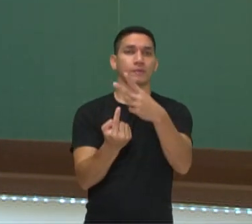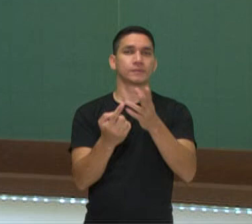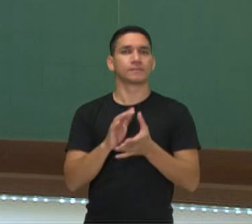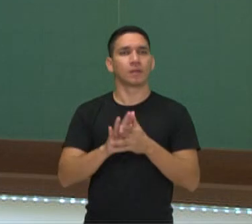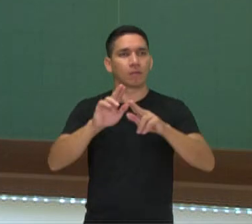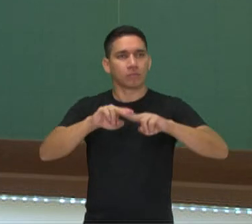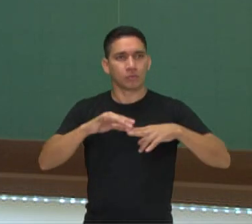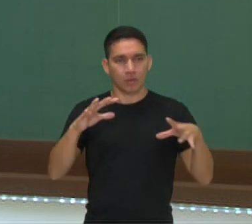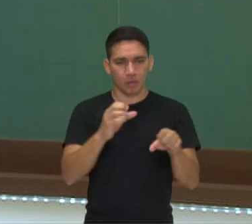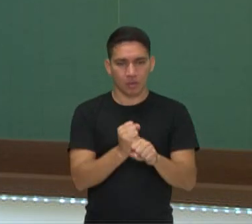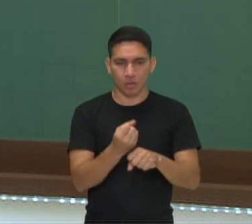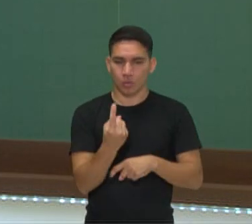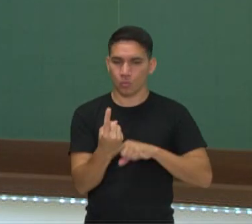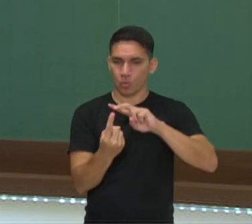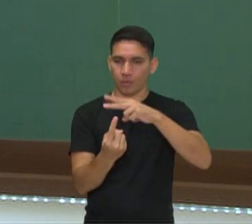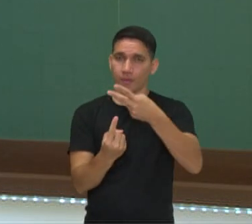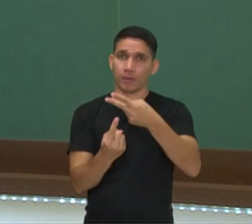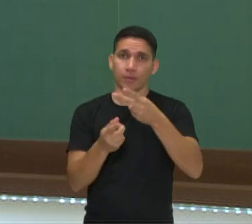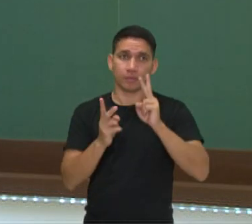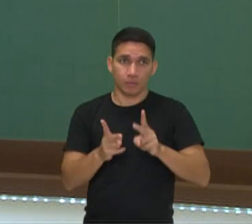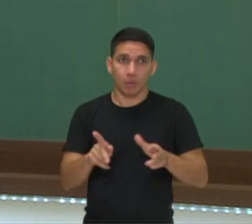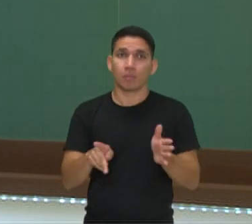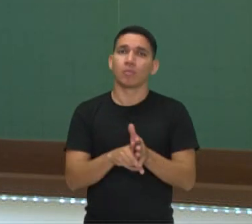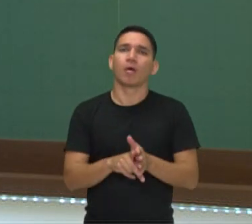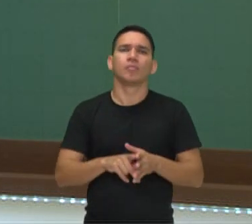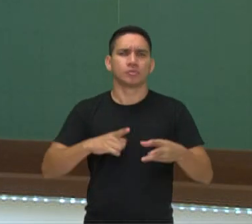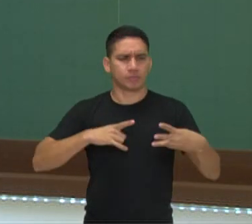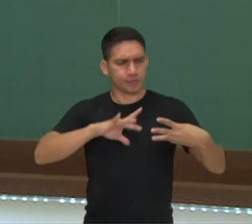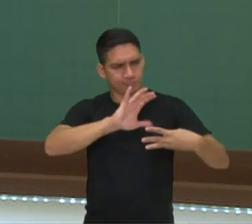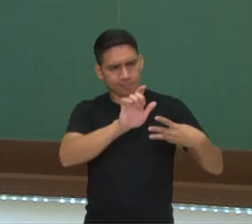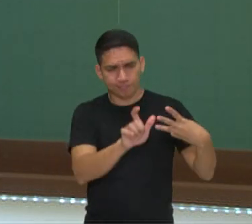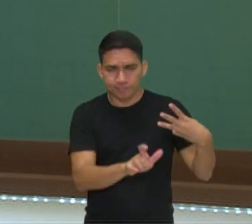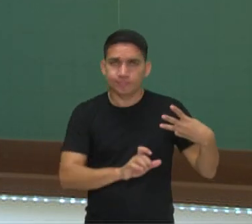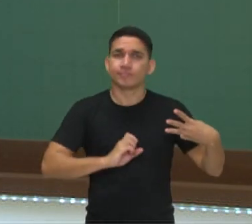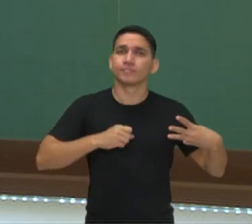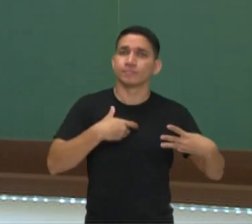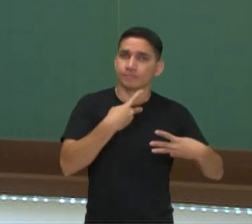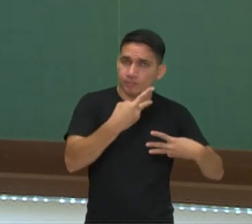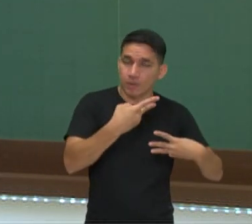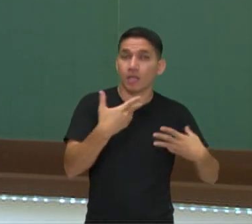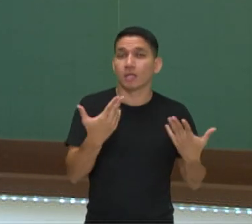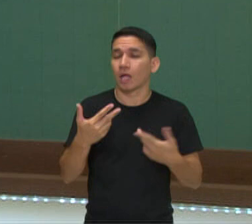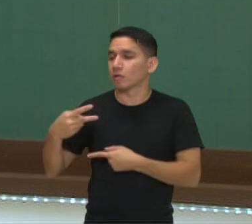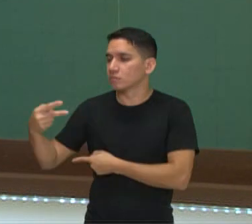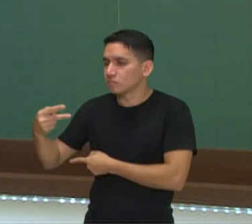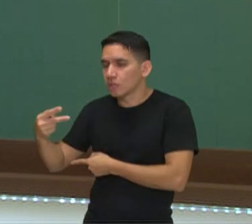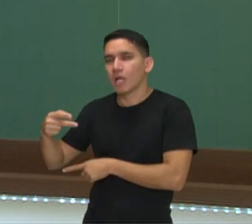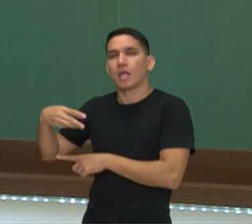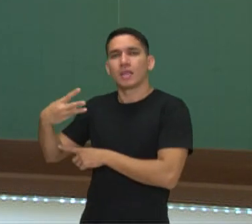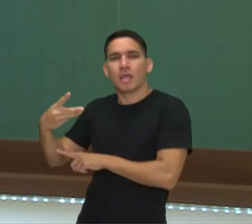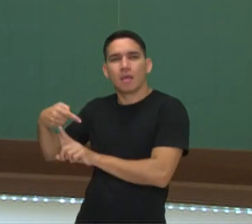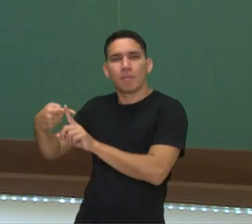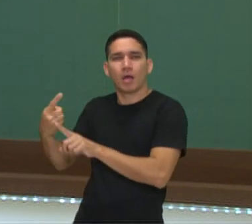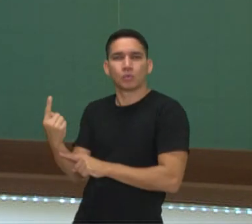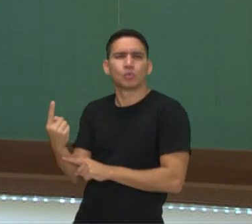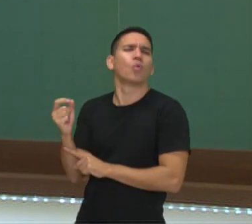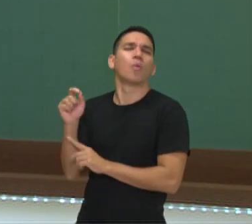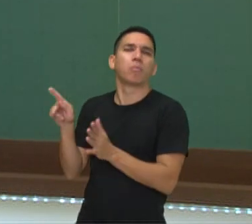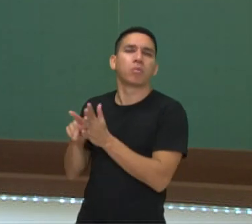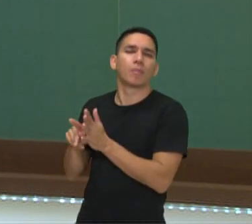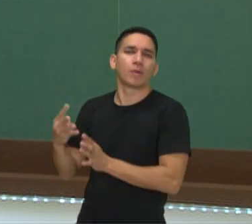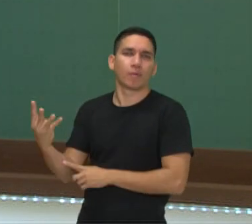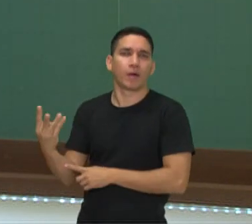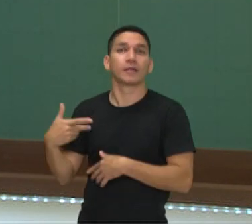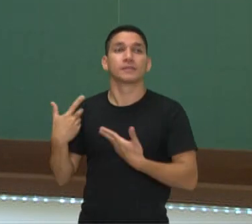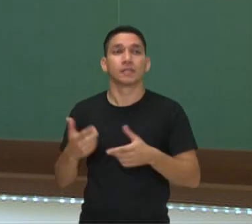ó, somando 1 ao quadrado, eu tenho o trinômio. No segundo membro, 3 mais 1, 4. Fatorando, x mais 1,